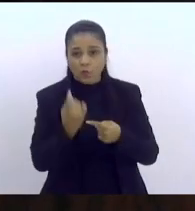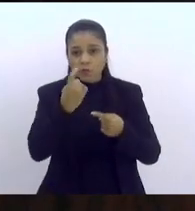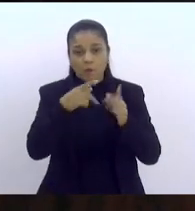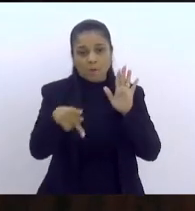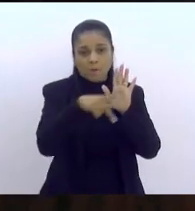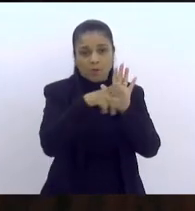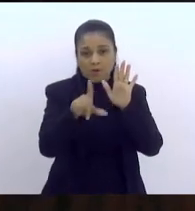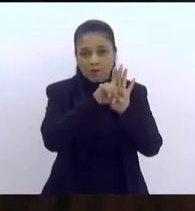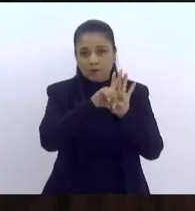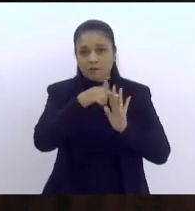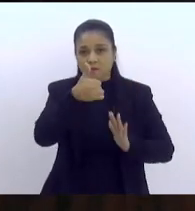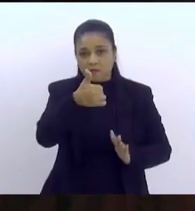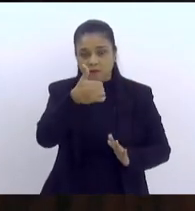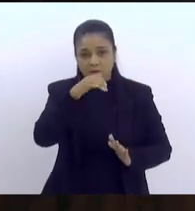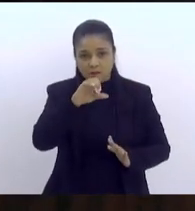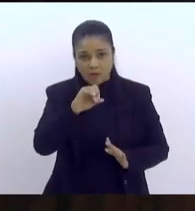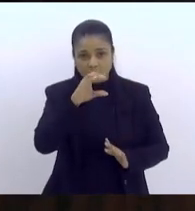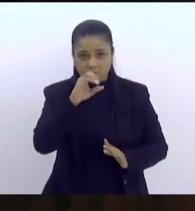projeto de lei